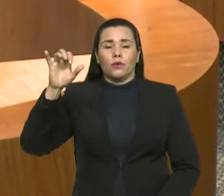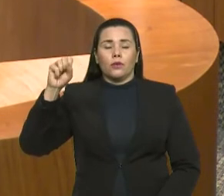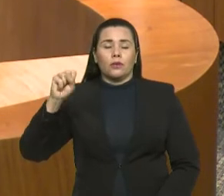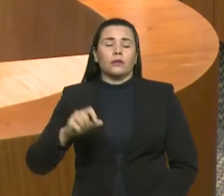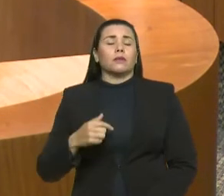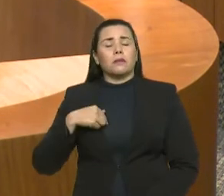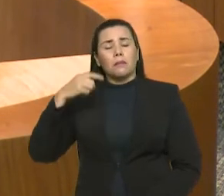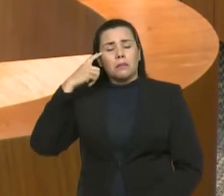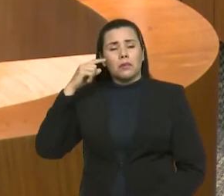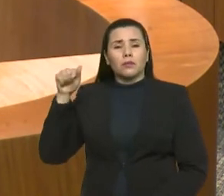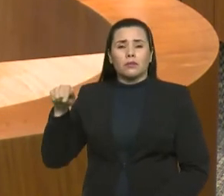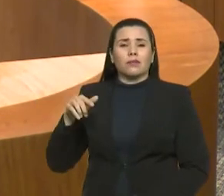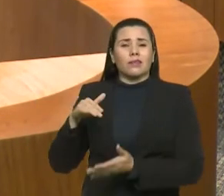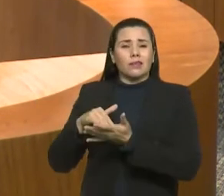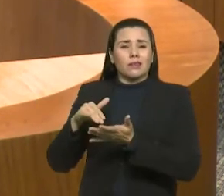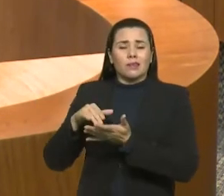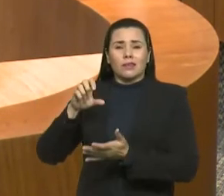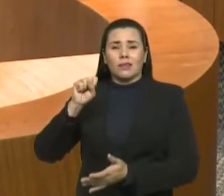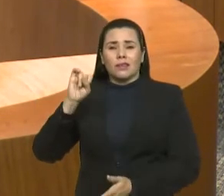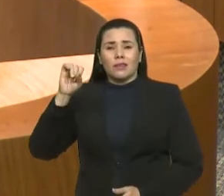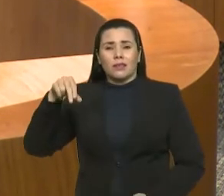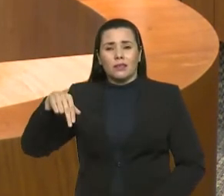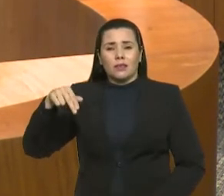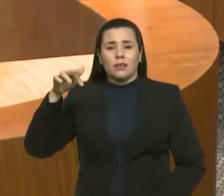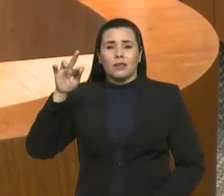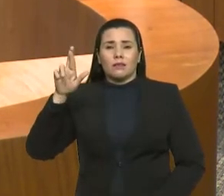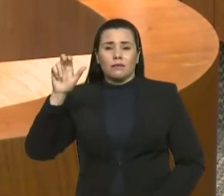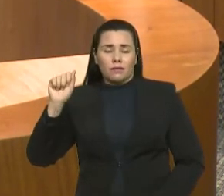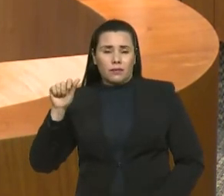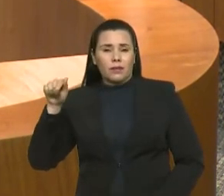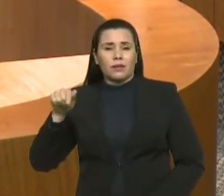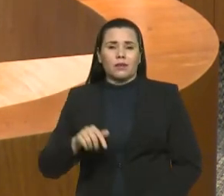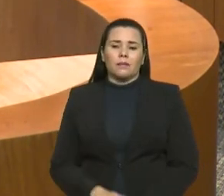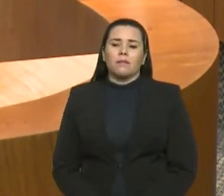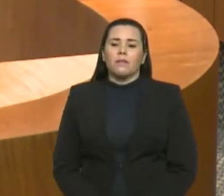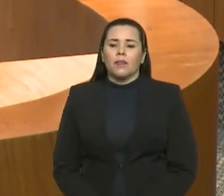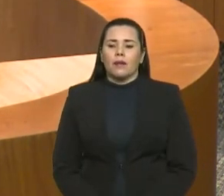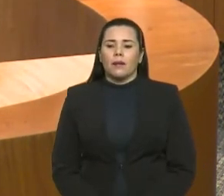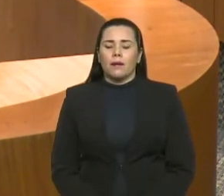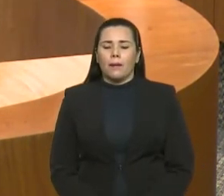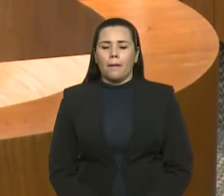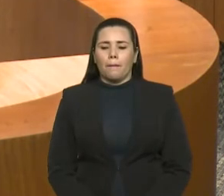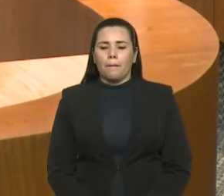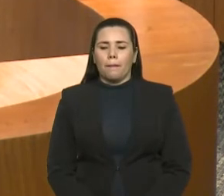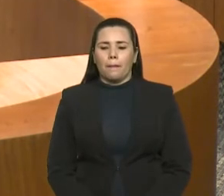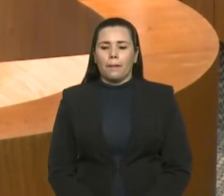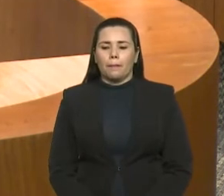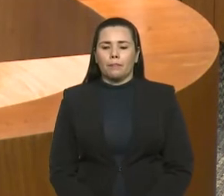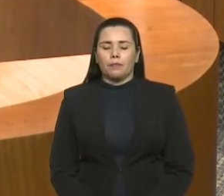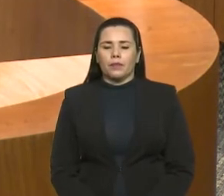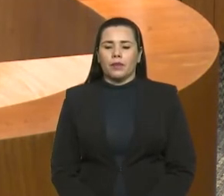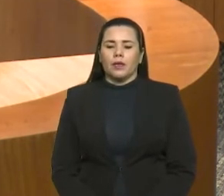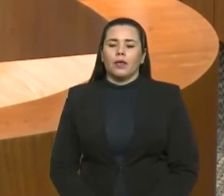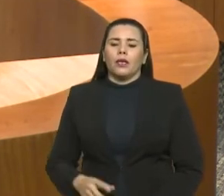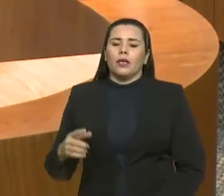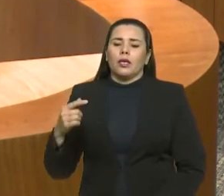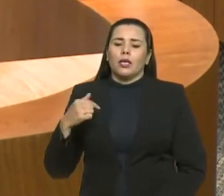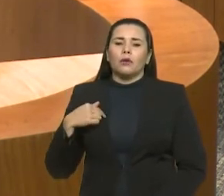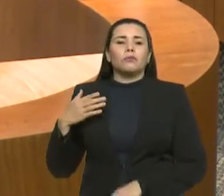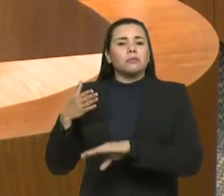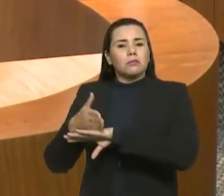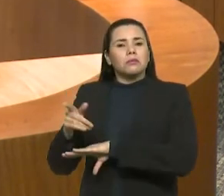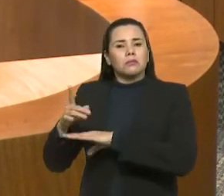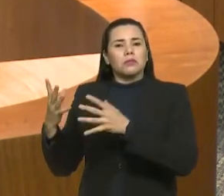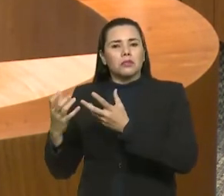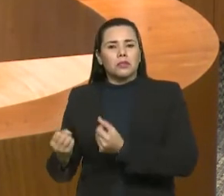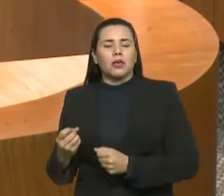tenho certeza que o governador Brandão receberá essa proposta, esse requerimento, essa indicação que estamos fazendo aqui nessa casa.